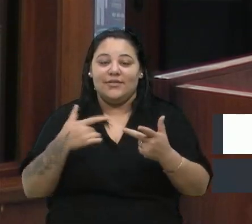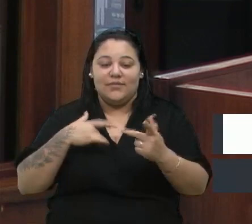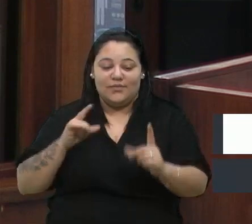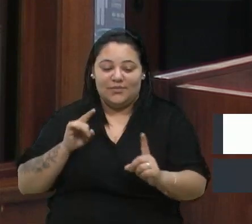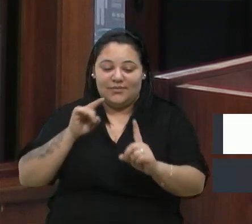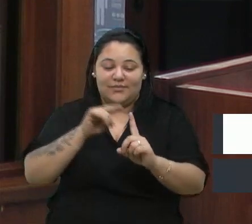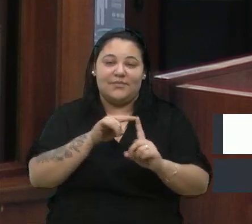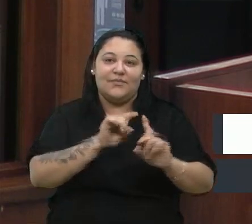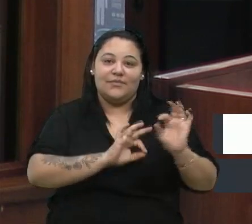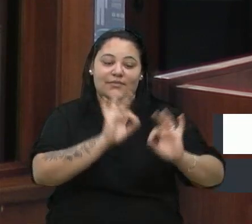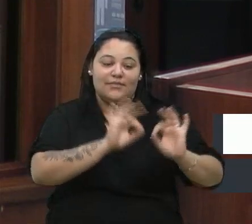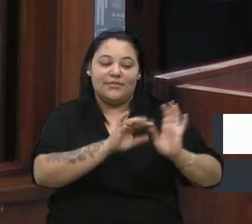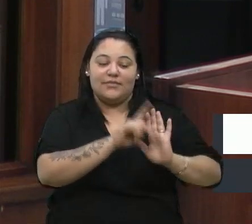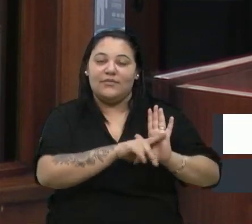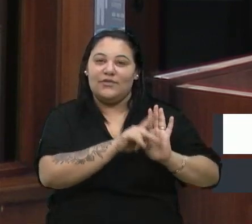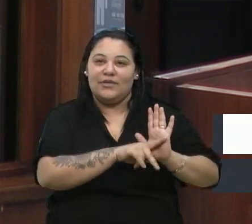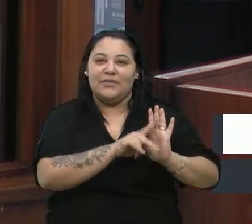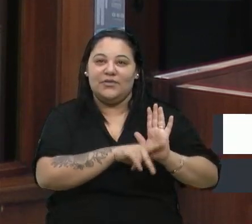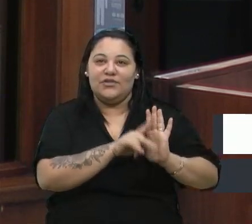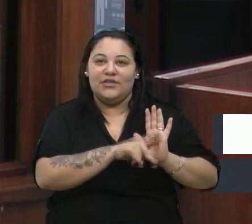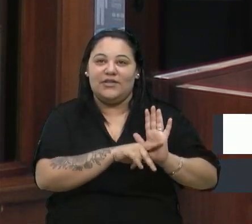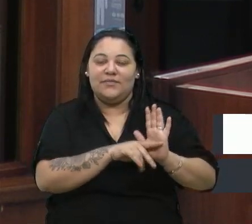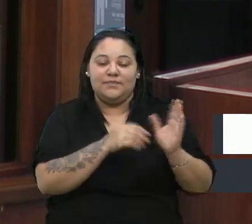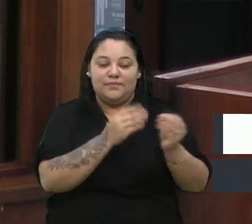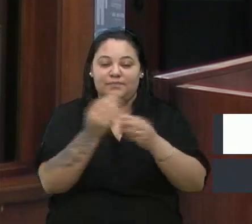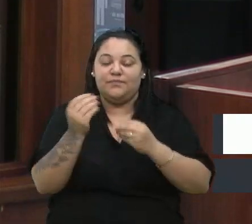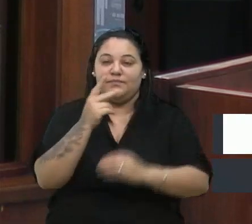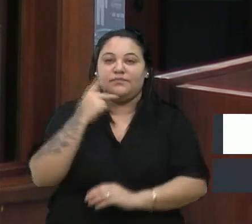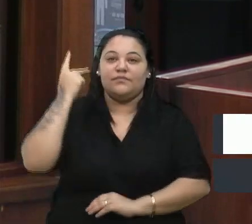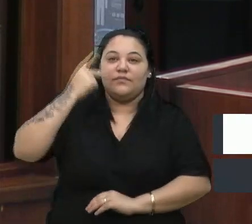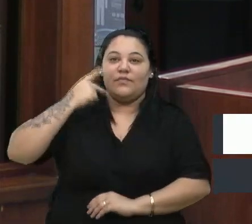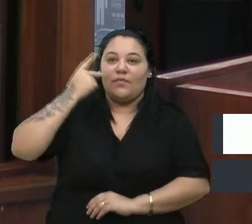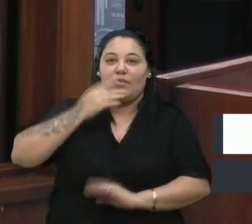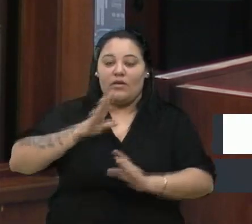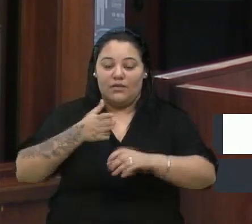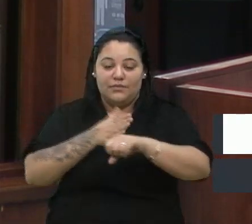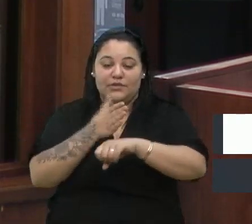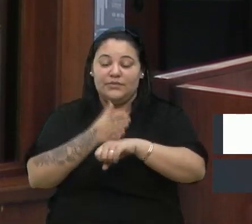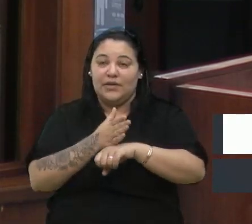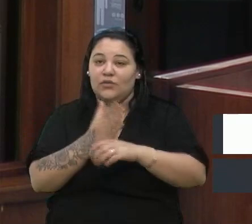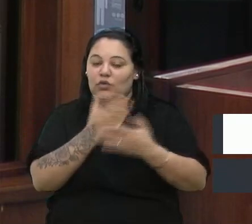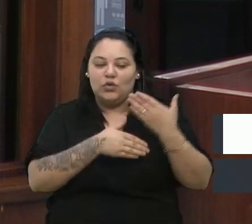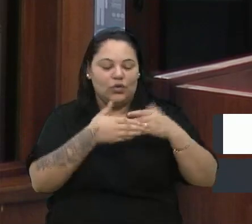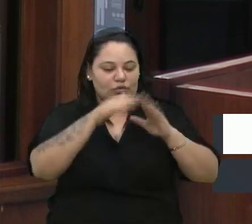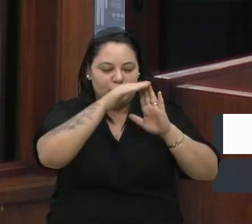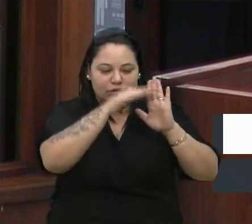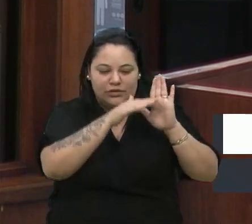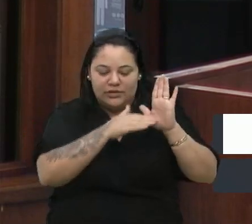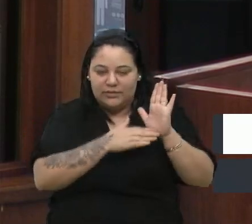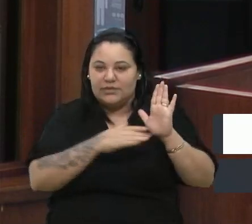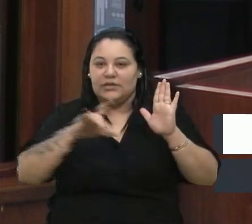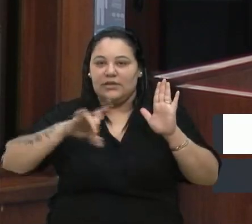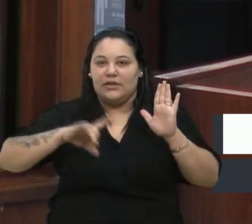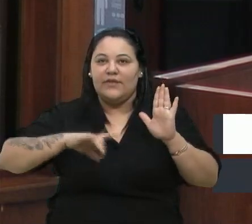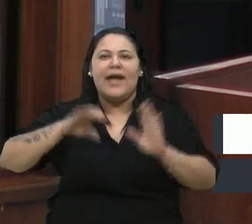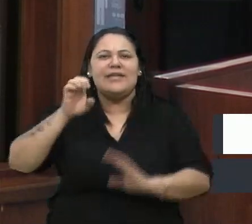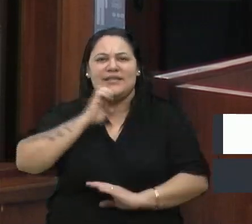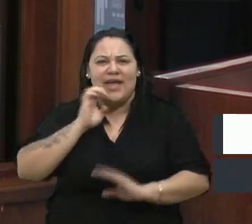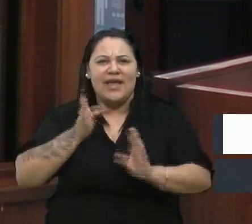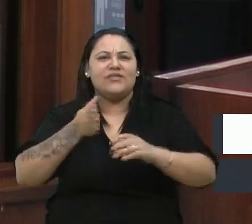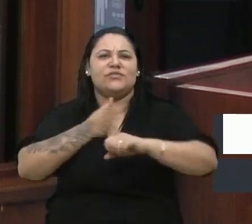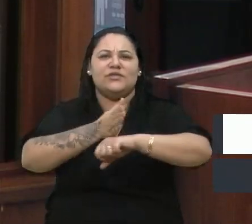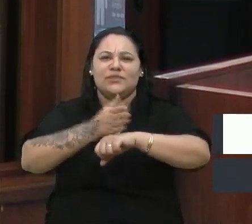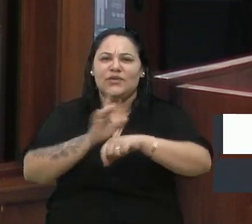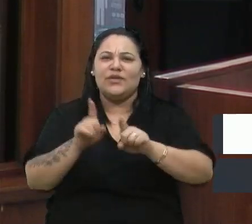projeto, que muitos vereadores já participaram, todas as edições teve, a Estela participou,